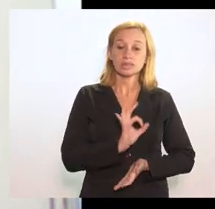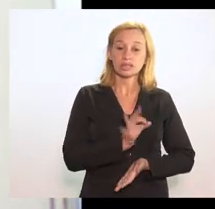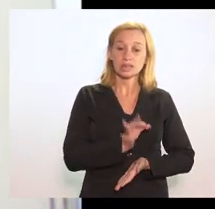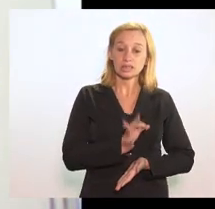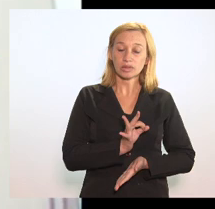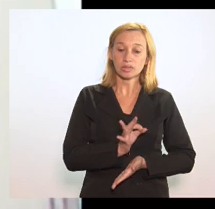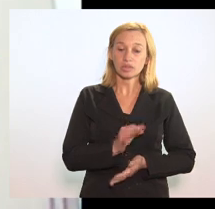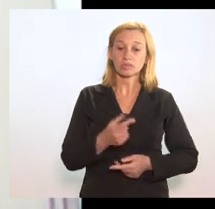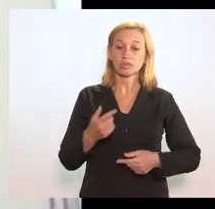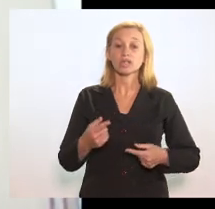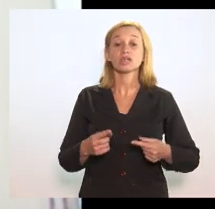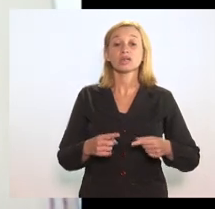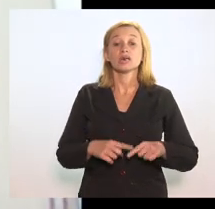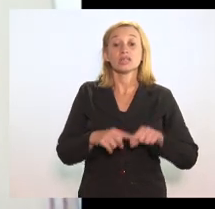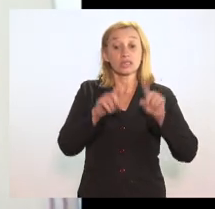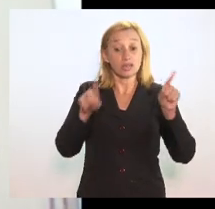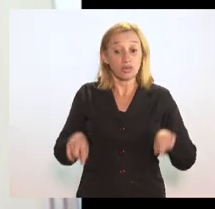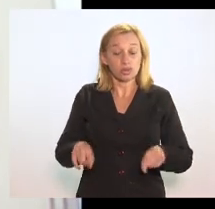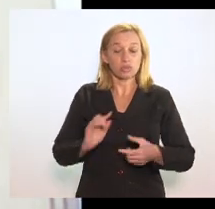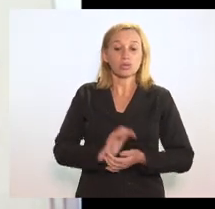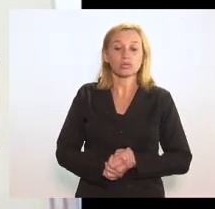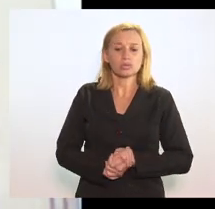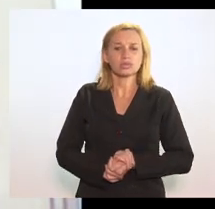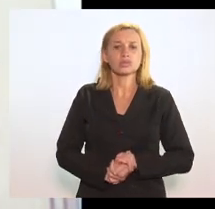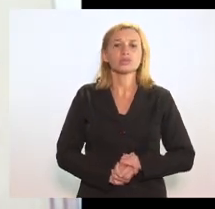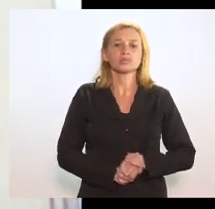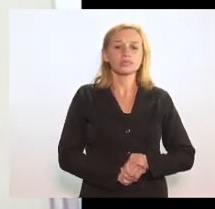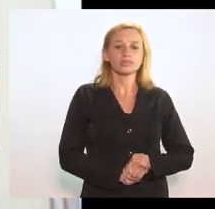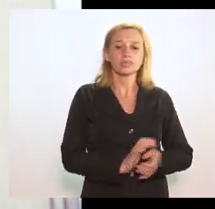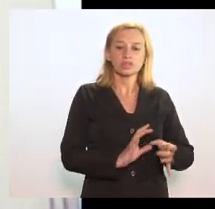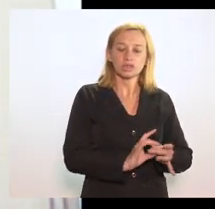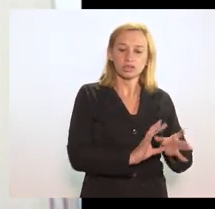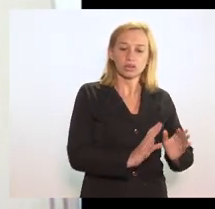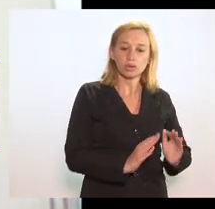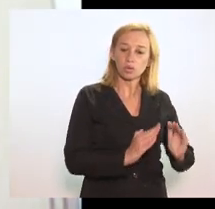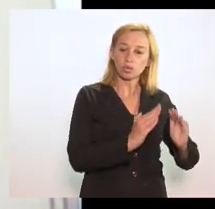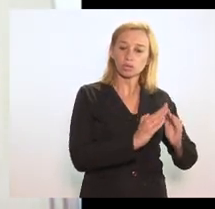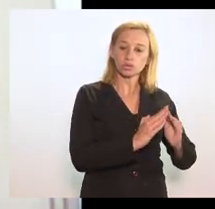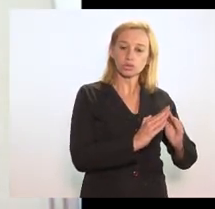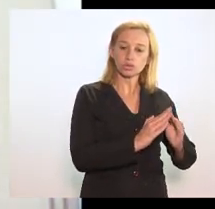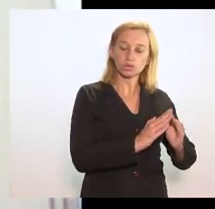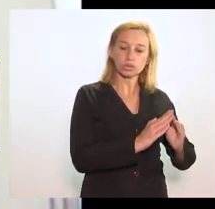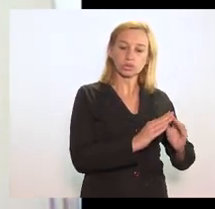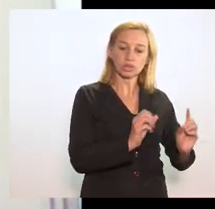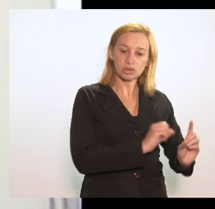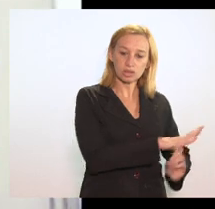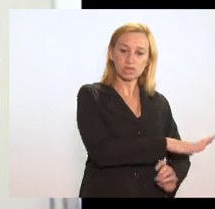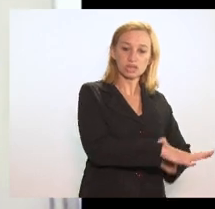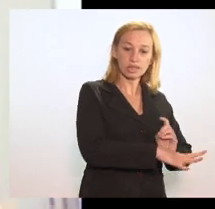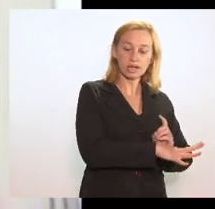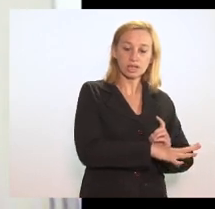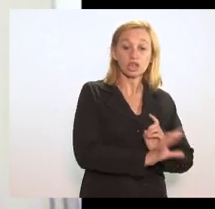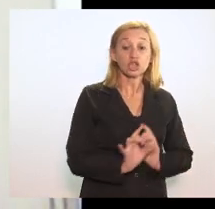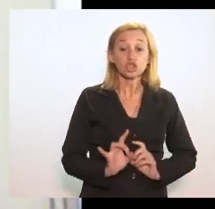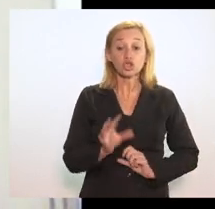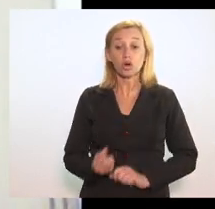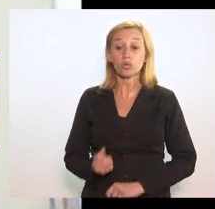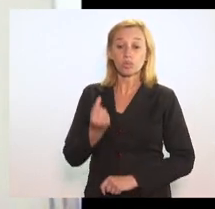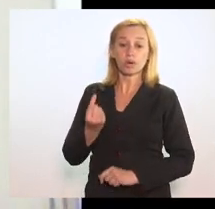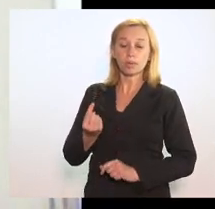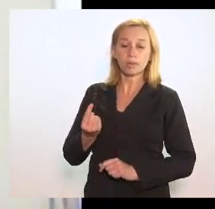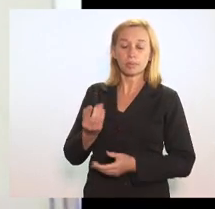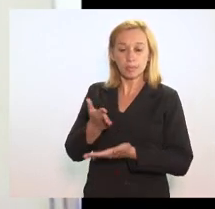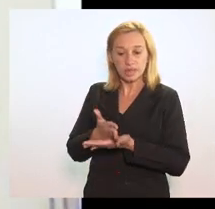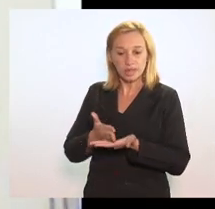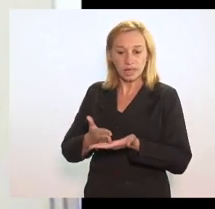para servidores. Ou seja, deixa de servir ao conjunto da sociedade e passa a oferecer só uma parte da sociedade,